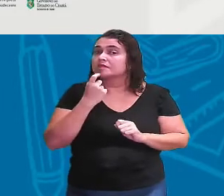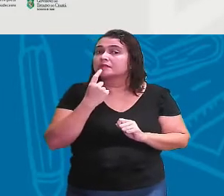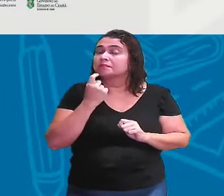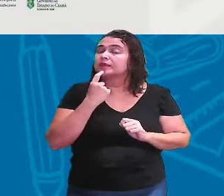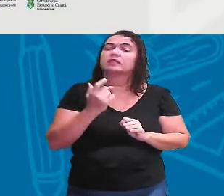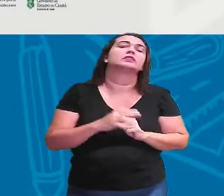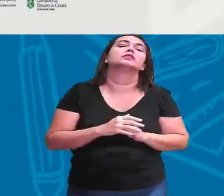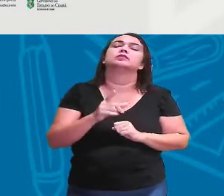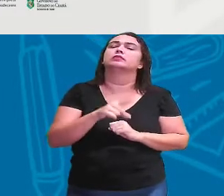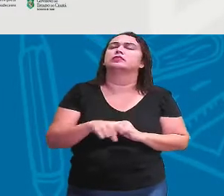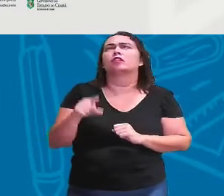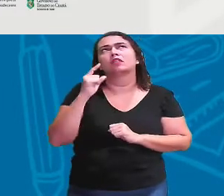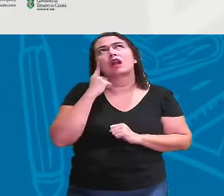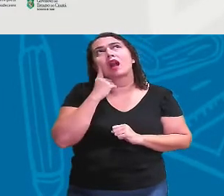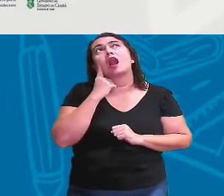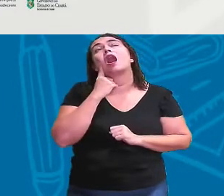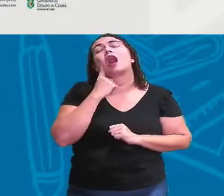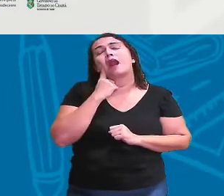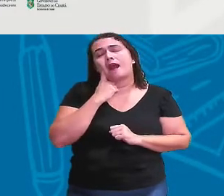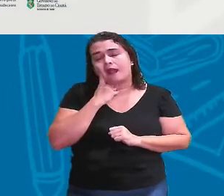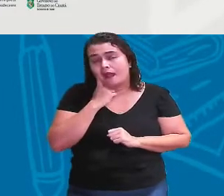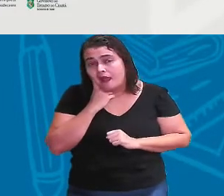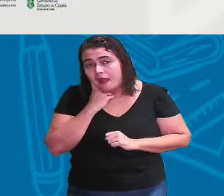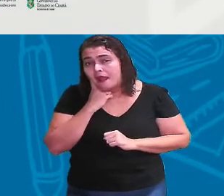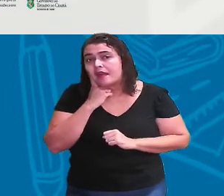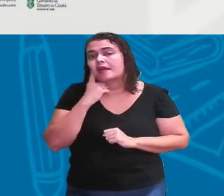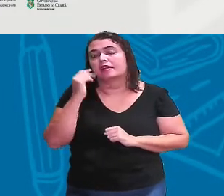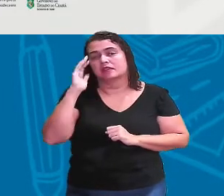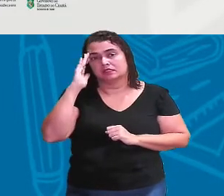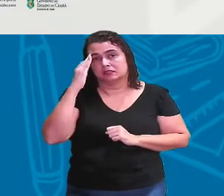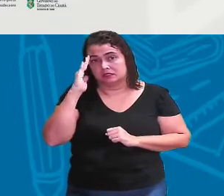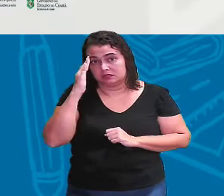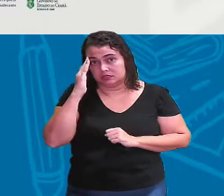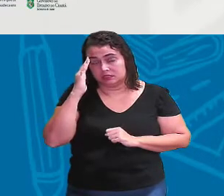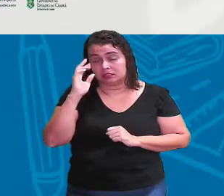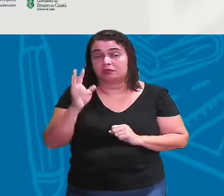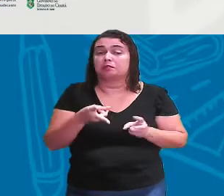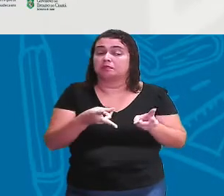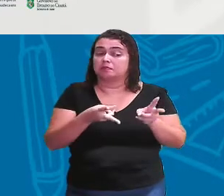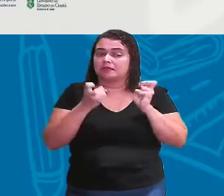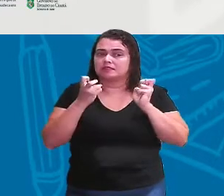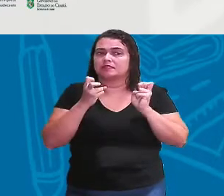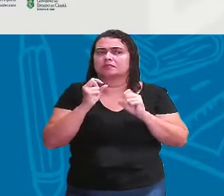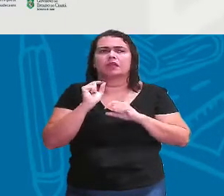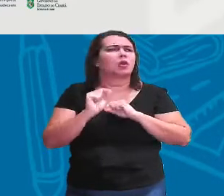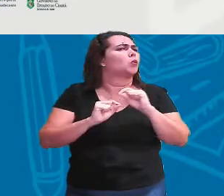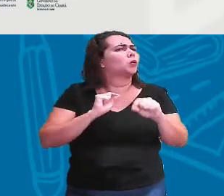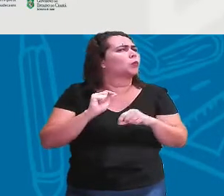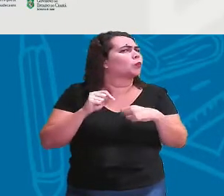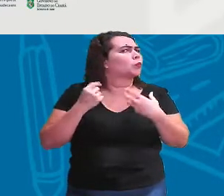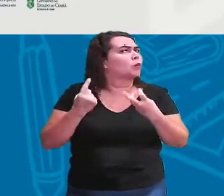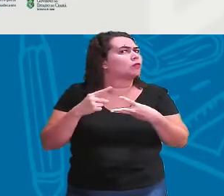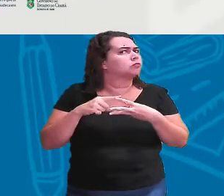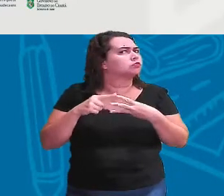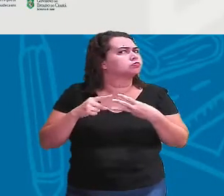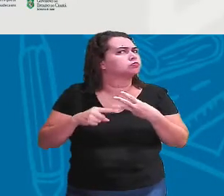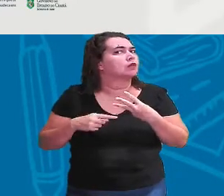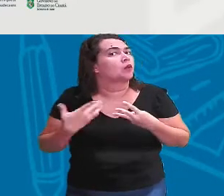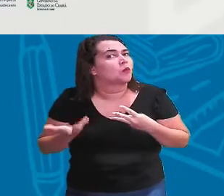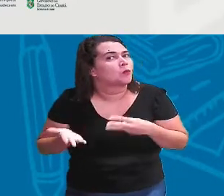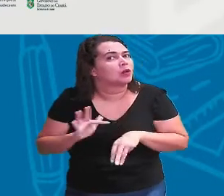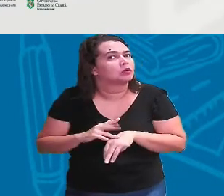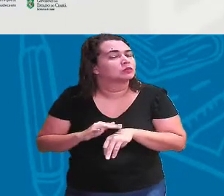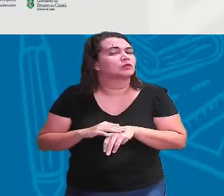certeza, consiga decantar essas informações com muito mais precisão. E daí você não é mais aquela pessoa que está leiga. Eu quero que você saia